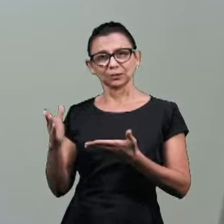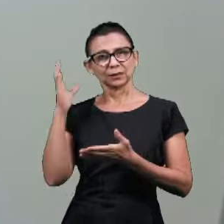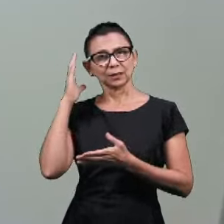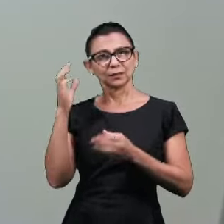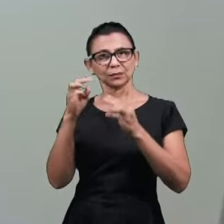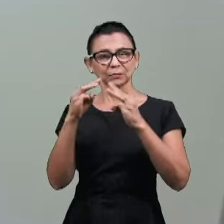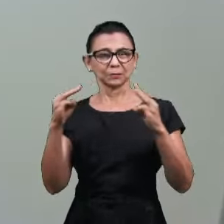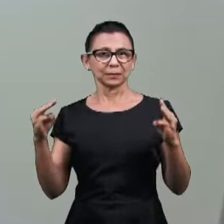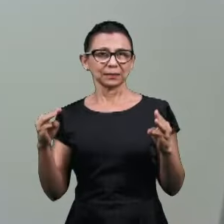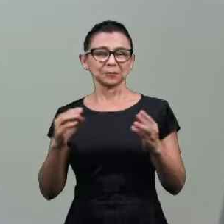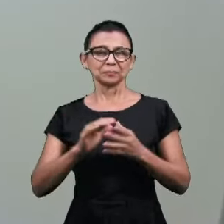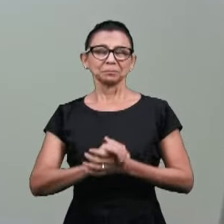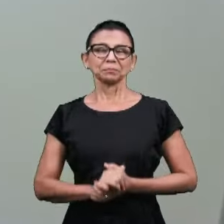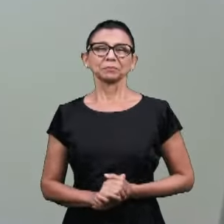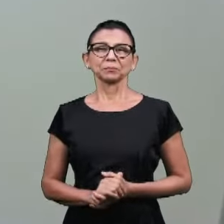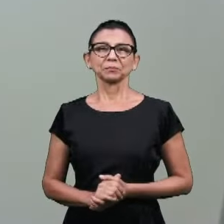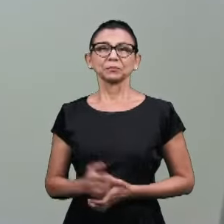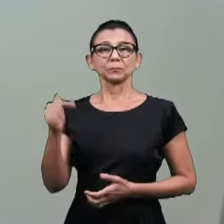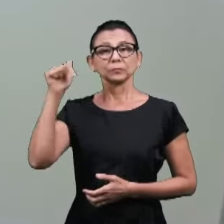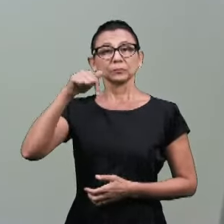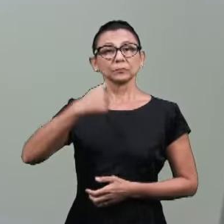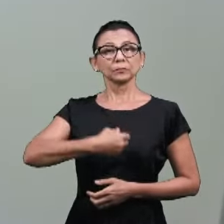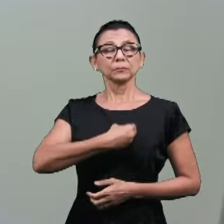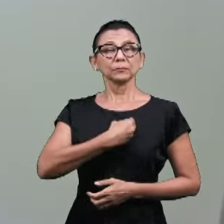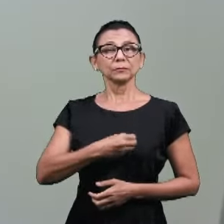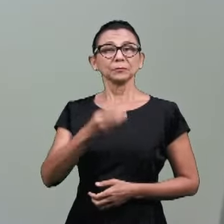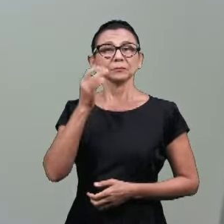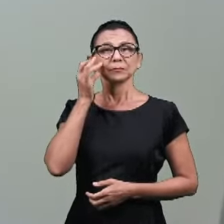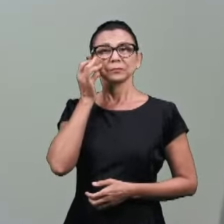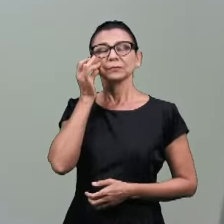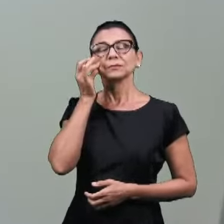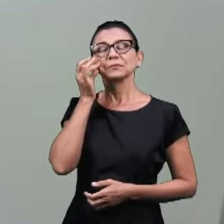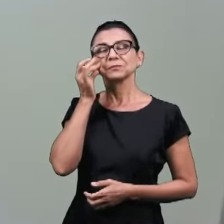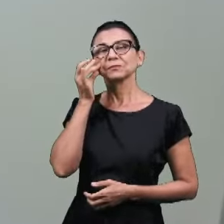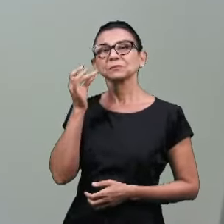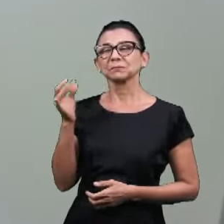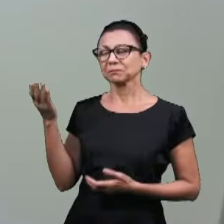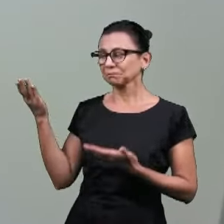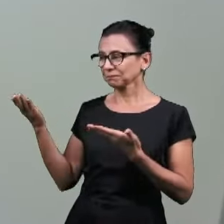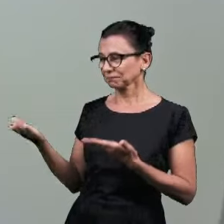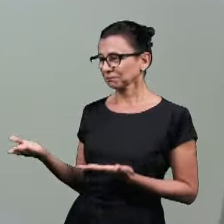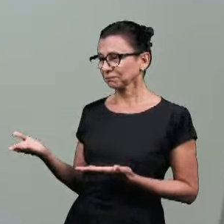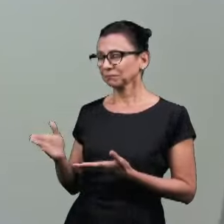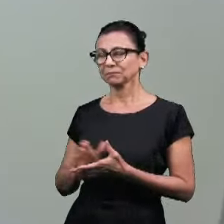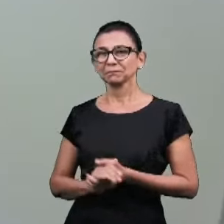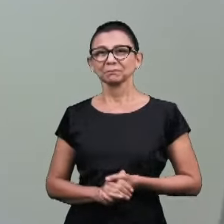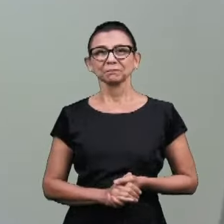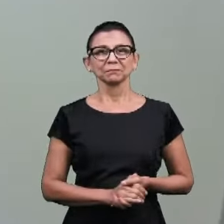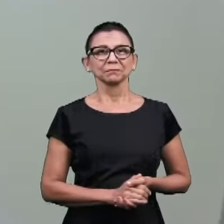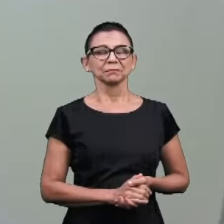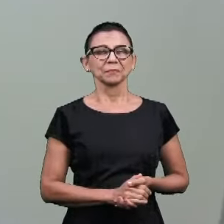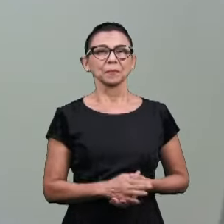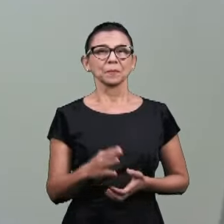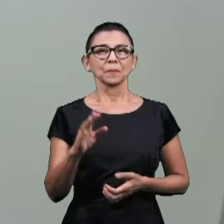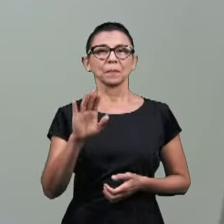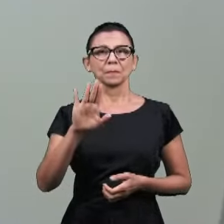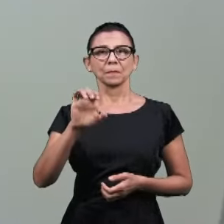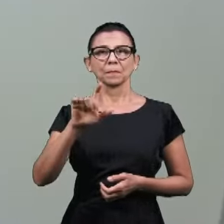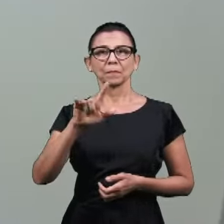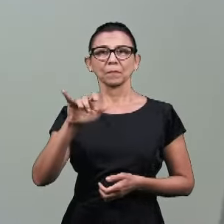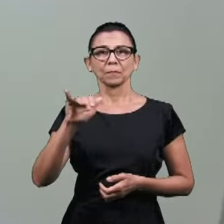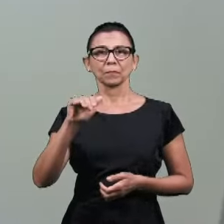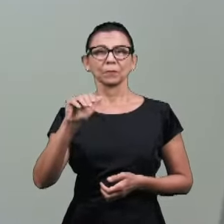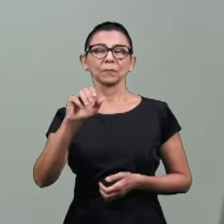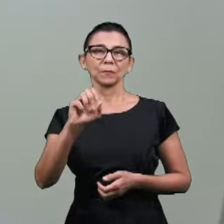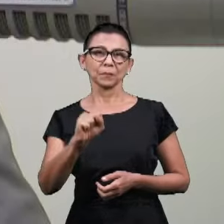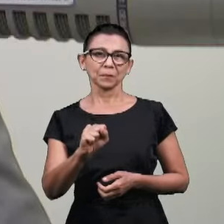www.radiomanaim.com.br. Nessa noite aqui na bancada comigo, nosso companheiro está aqui do meu lado, nosso querido Elias Faé. Boa noite, Elias. A paz do Senhor Jesus,